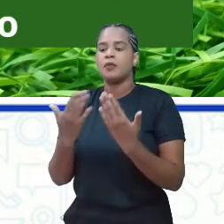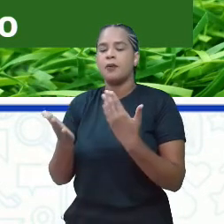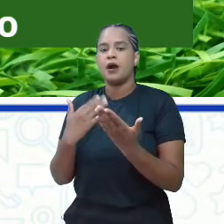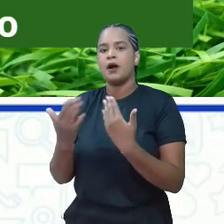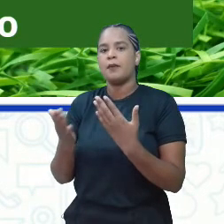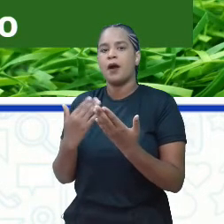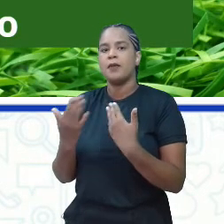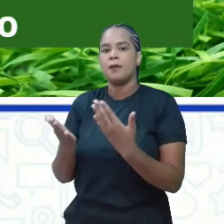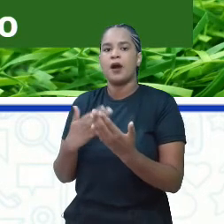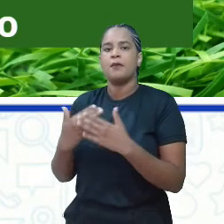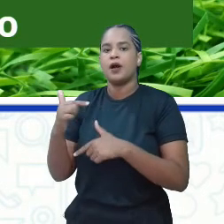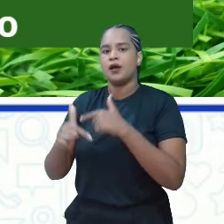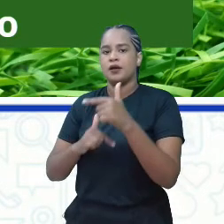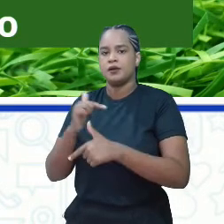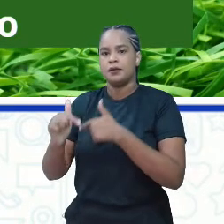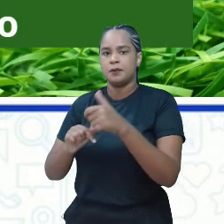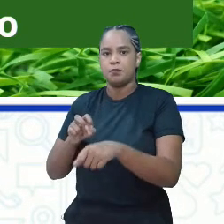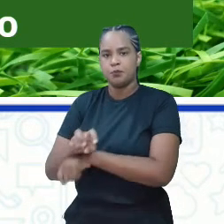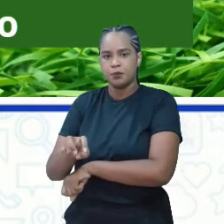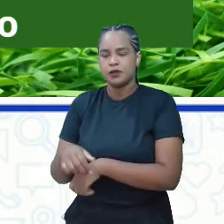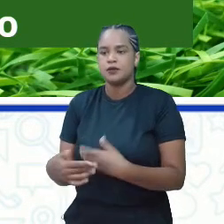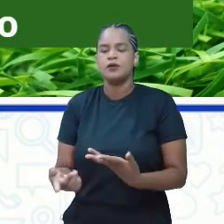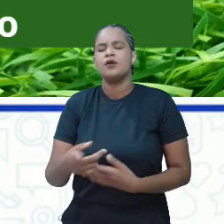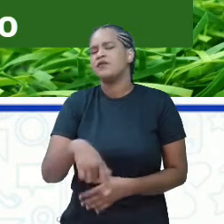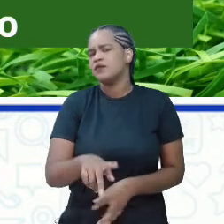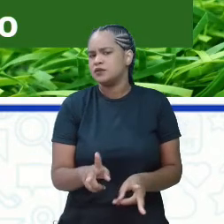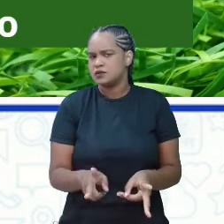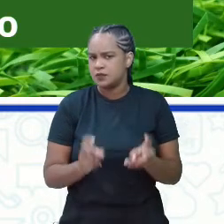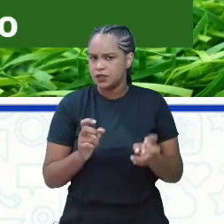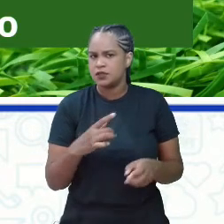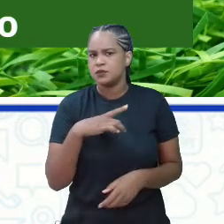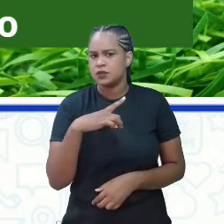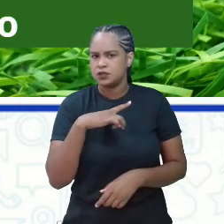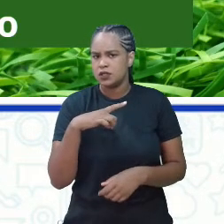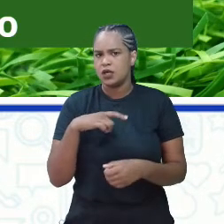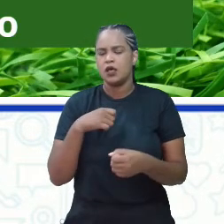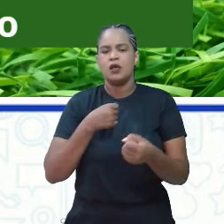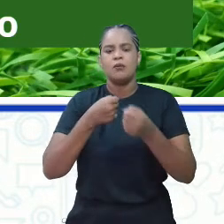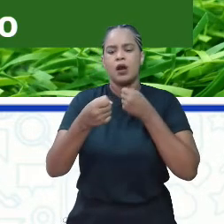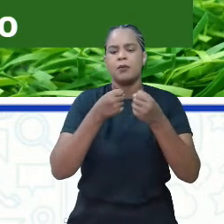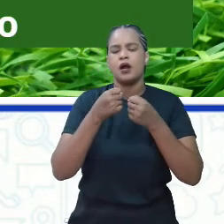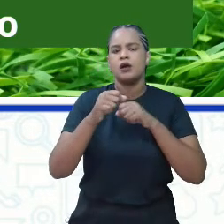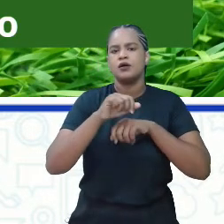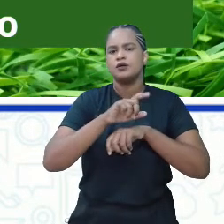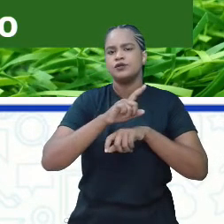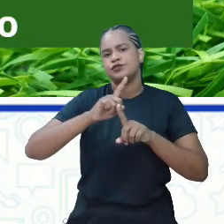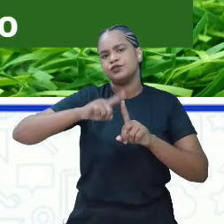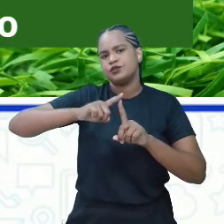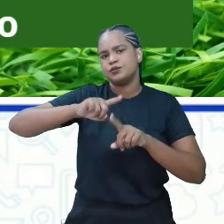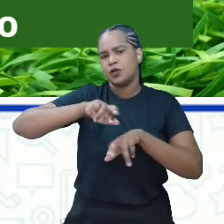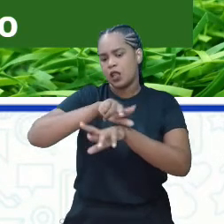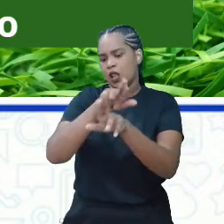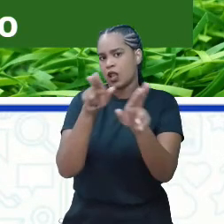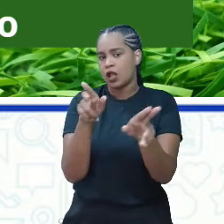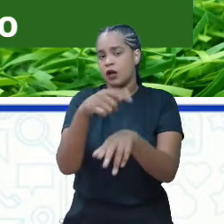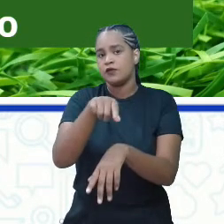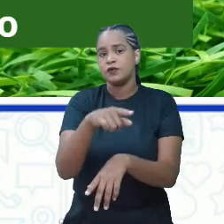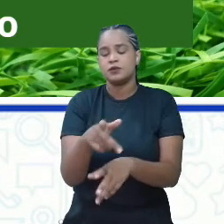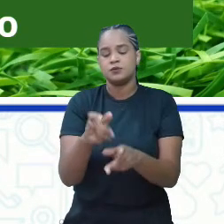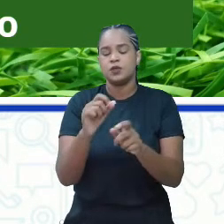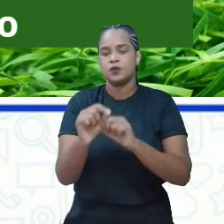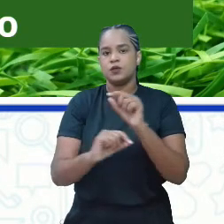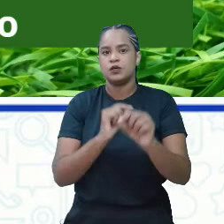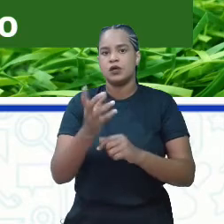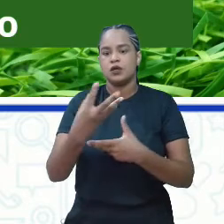vocês percebem que podemos encontrar vários tipos de entrevista. Então, em qualquer meio de comunicação, você vai ver